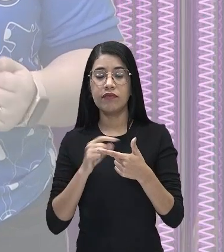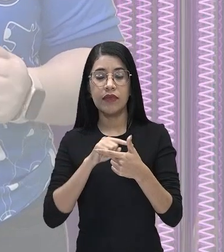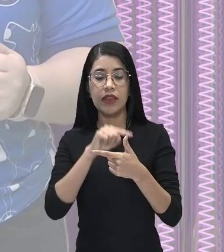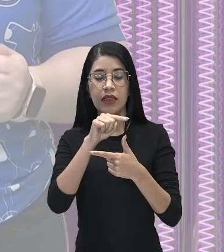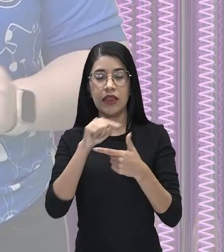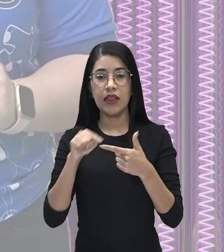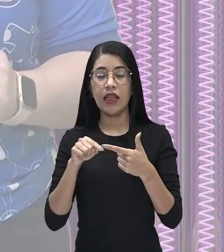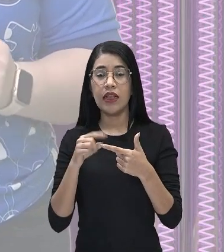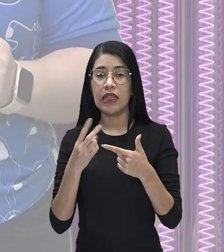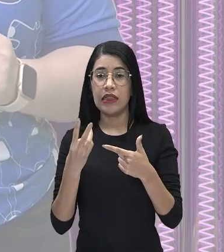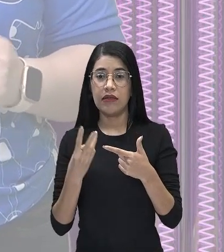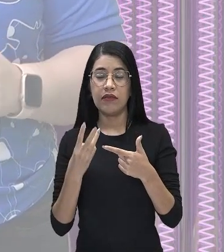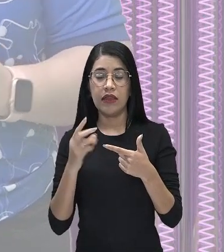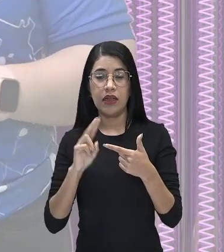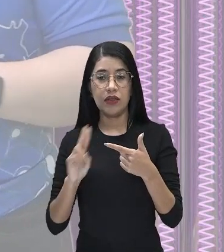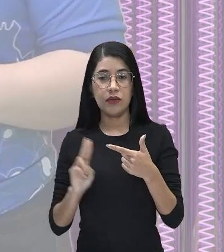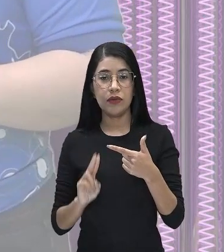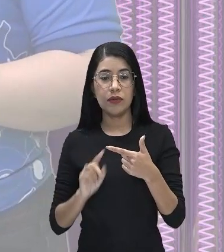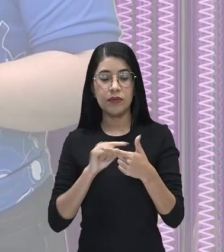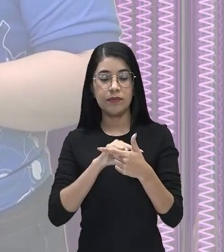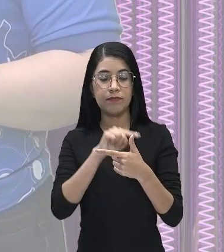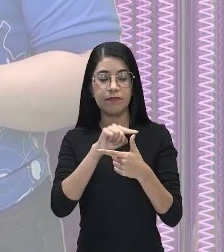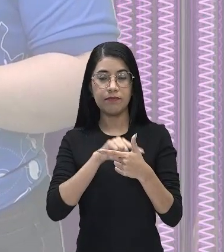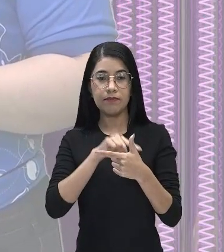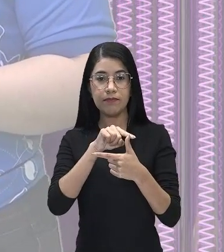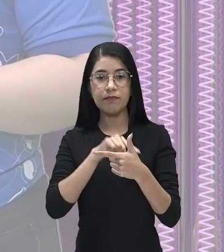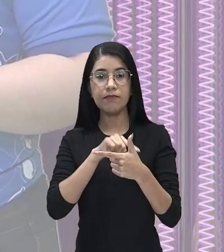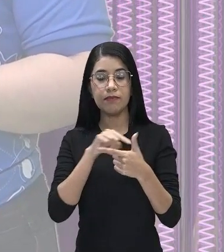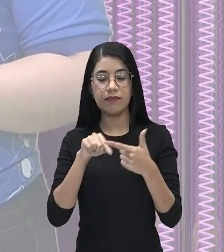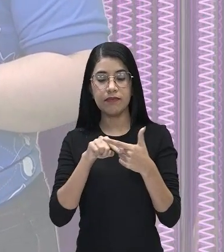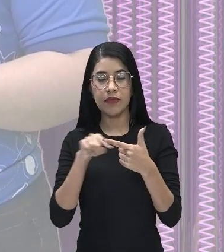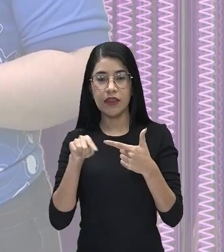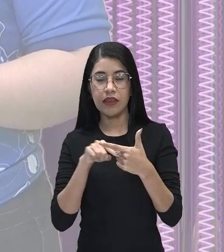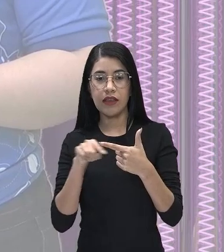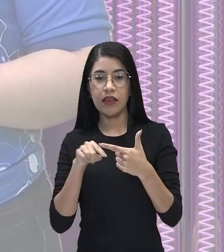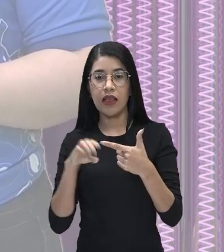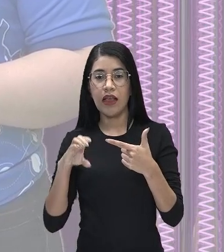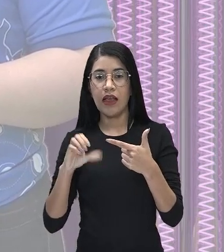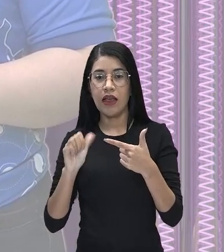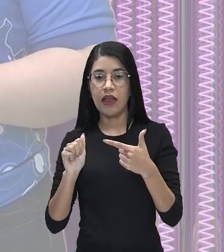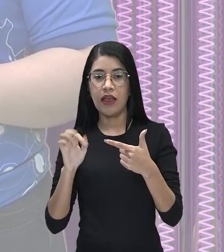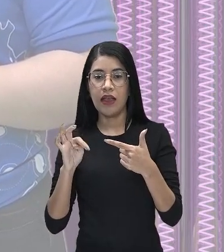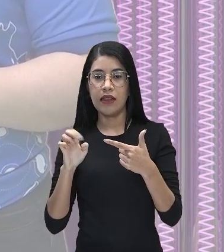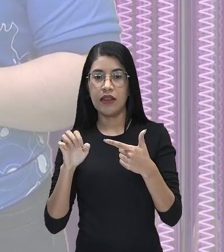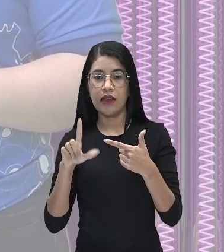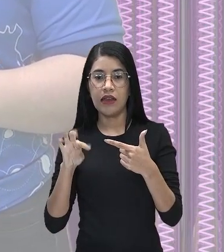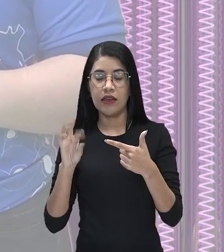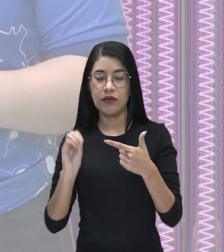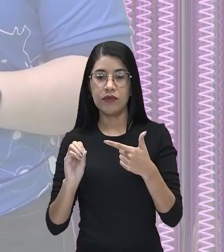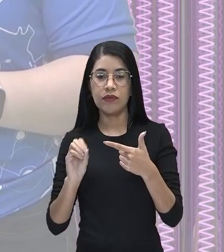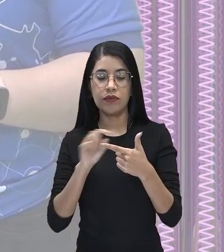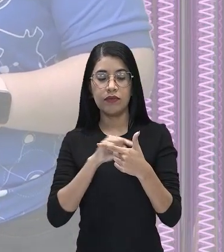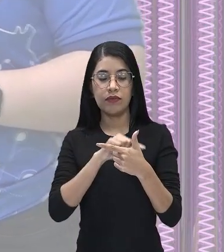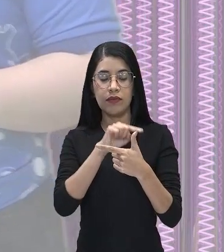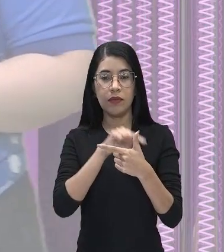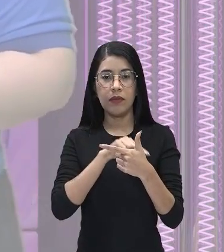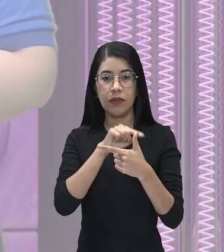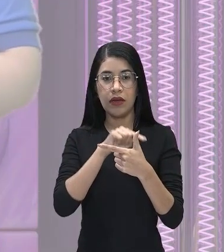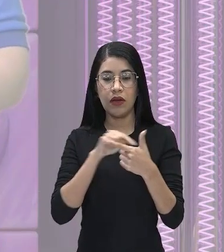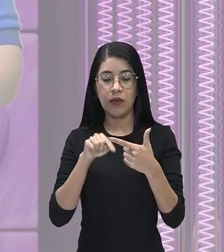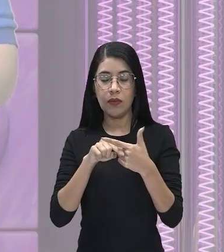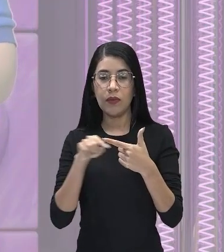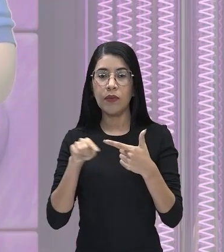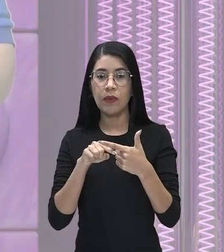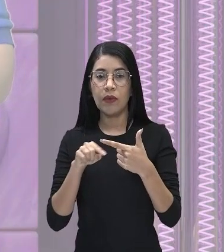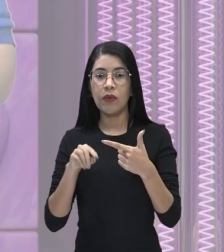ele recebe aí os nomes, os seus lados recebem o nome aqui, ó, de cateto, né? Um lado é chamado de cateto,